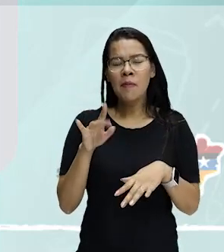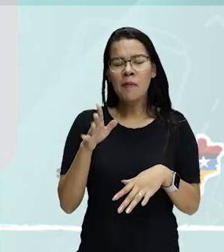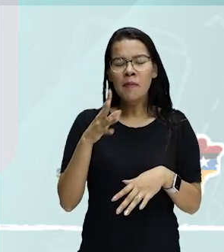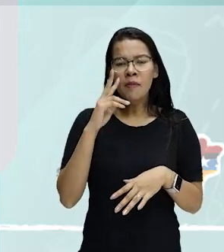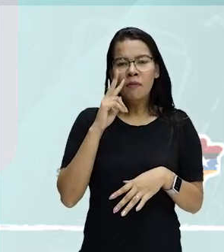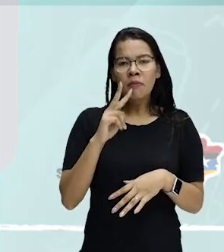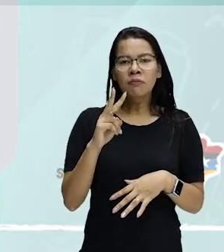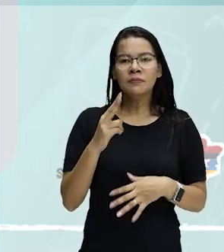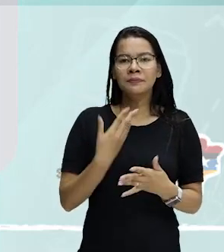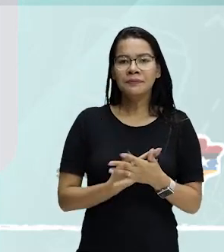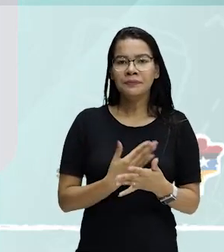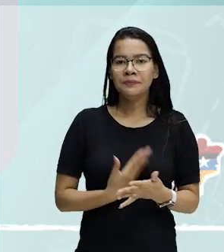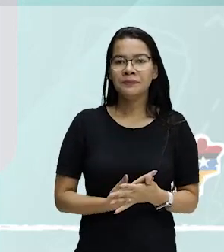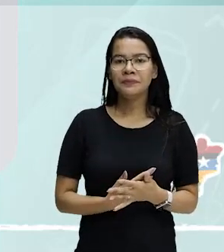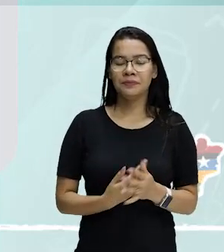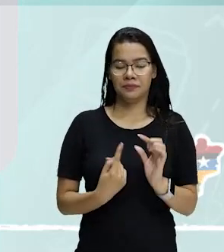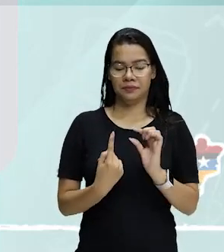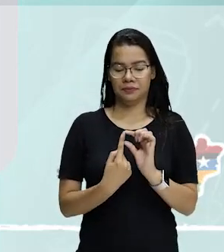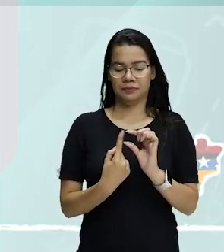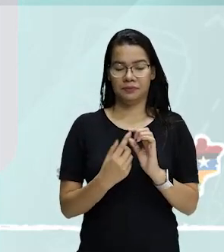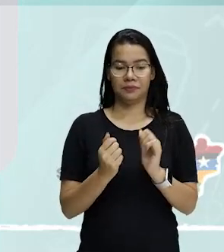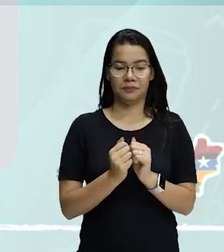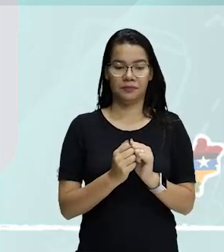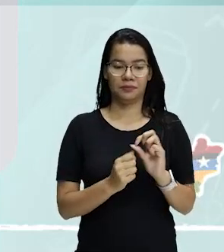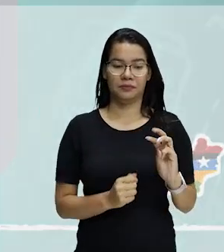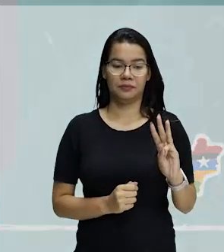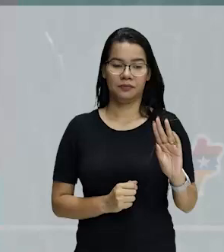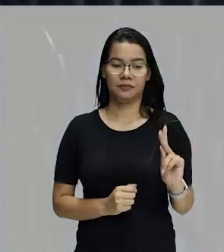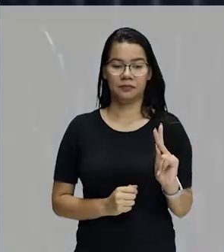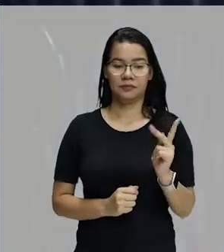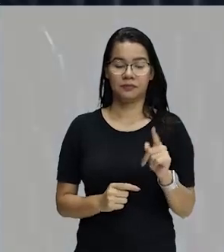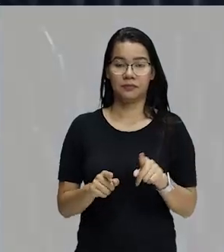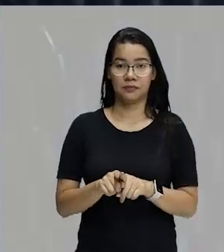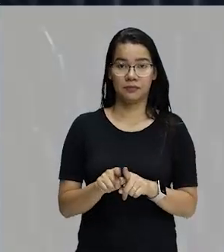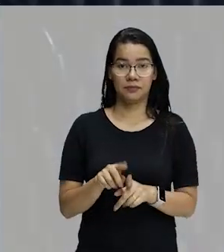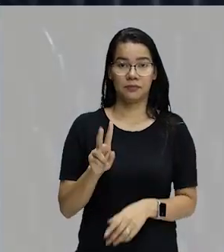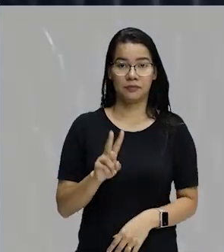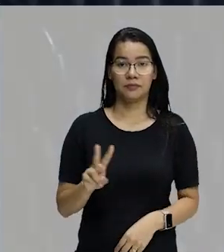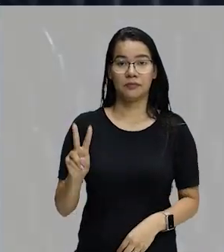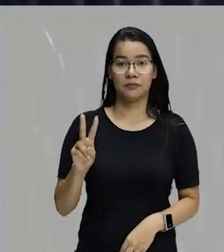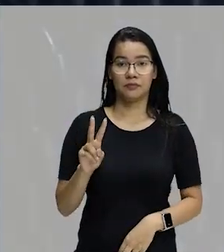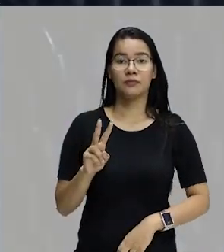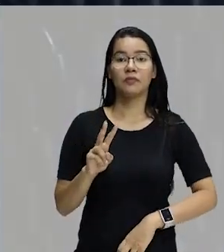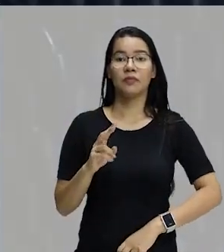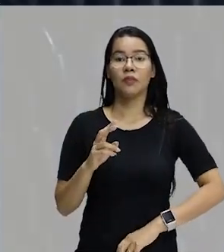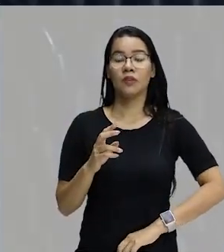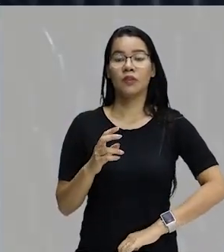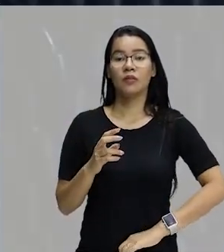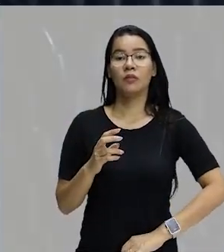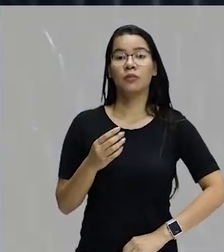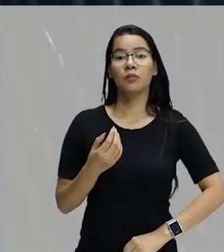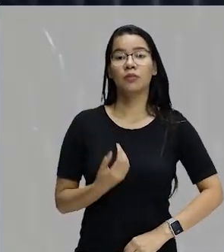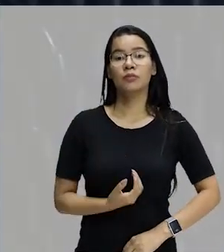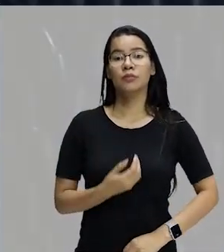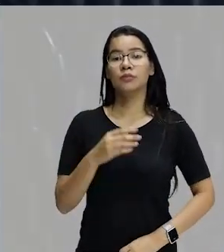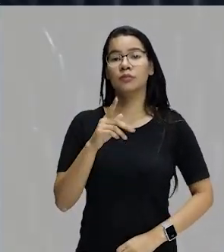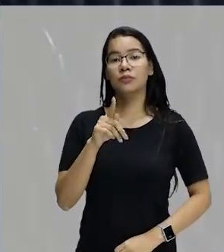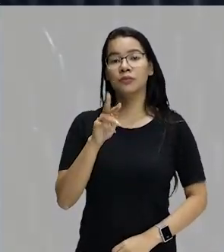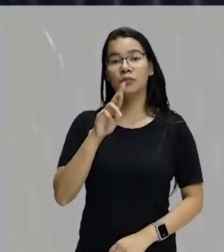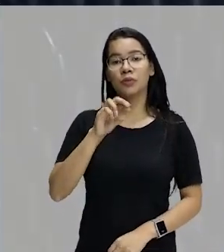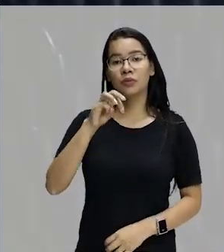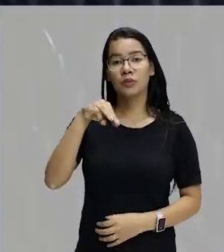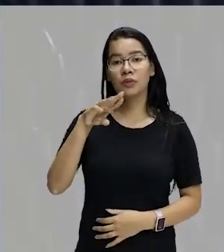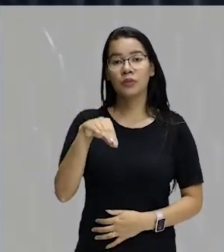seus estudos. As palavrinhas com WH também funcionam como pronomes